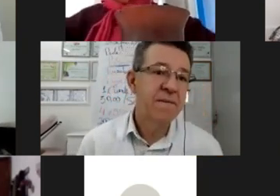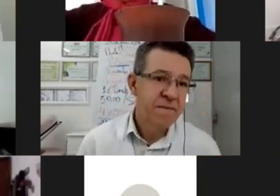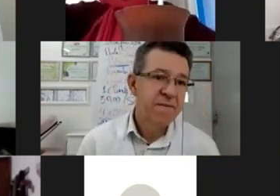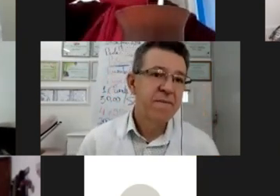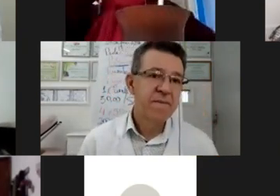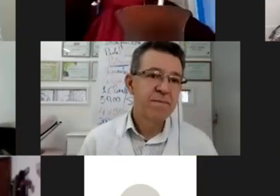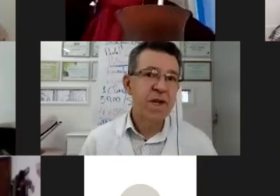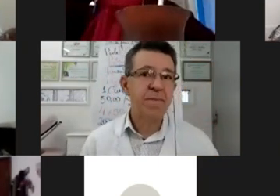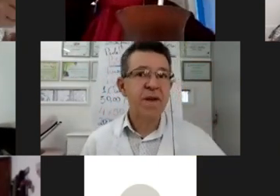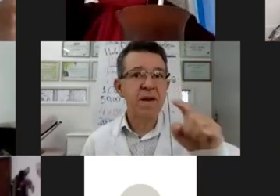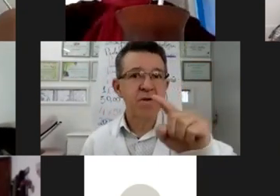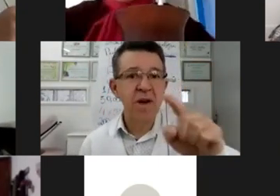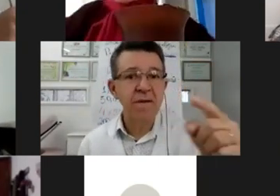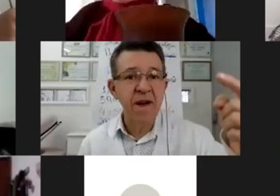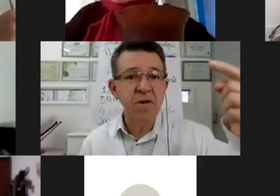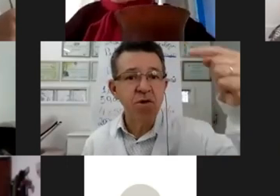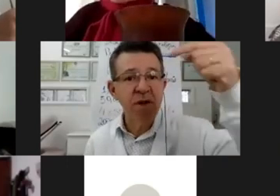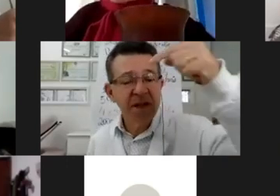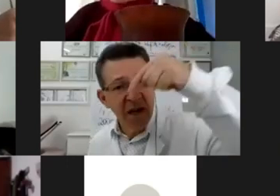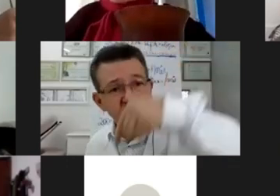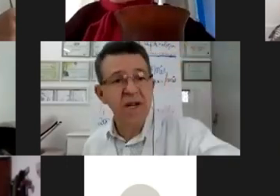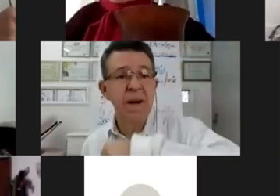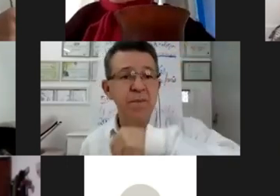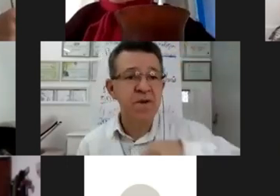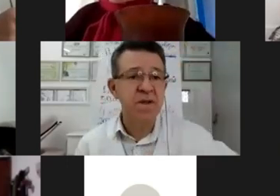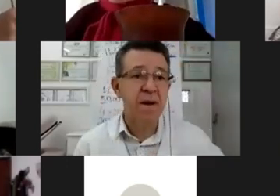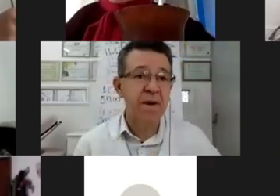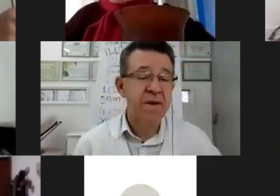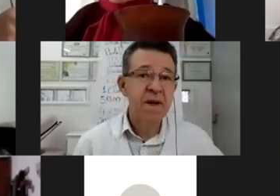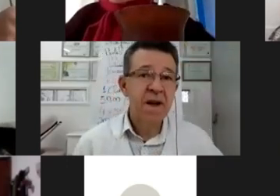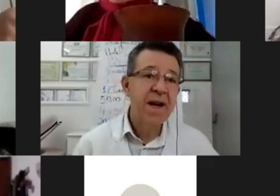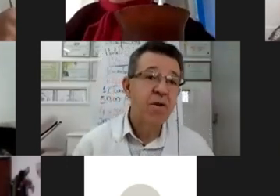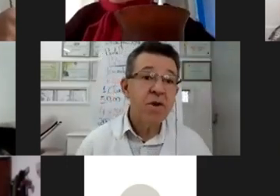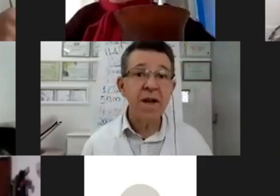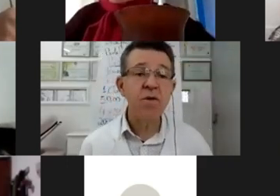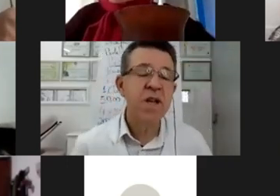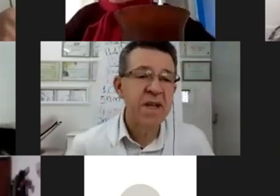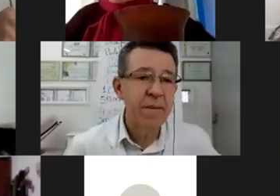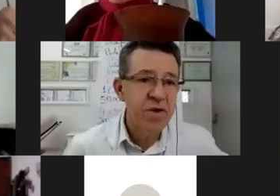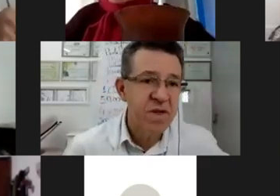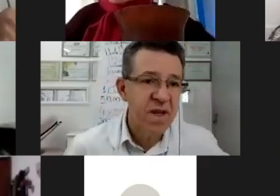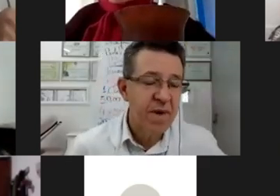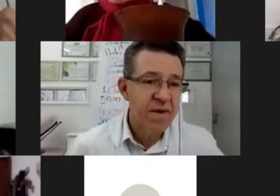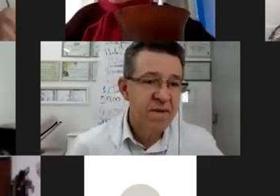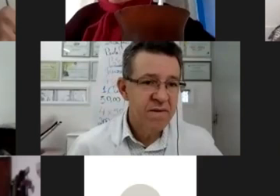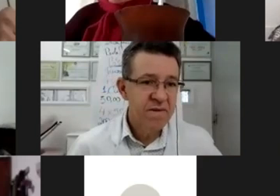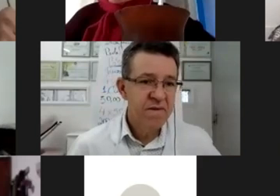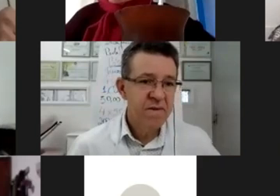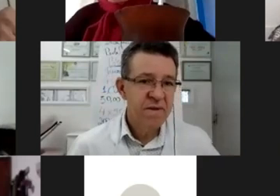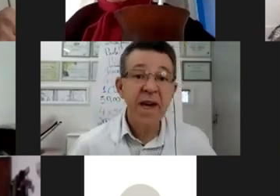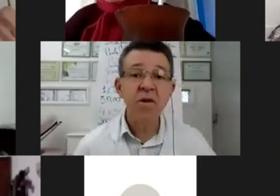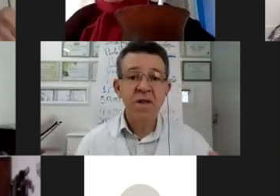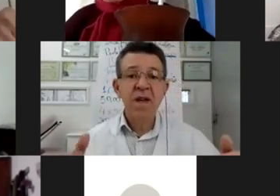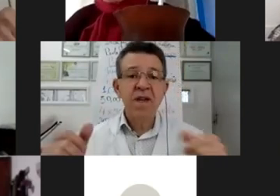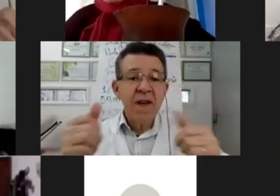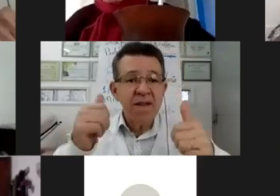nele. Por quê? Porque estou levando toda essa energia lá para o meu sistema. Ah, eu não quero contaminar meu sistema.